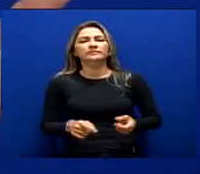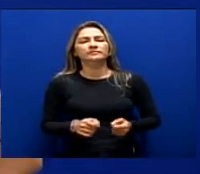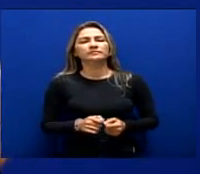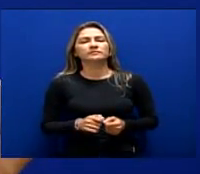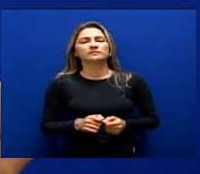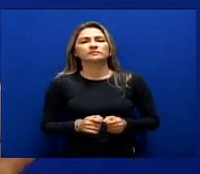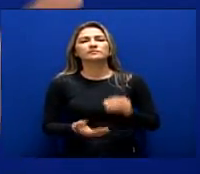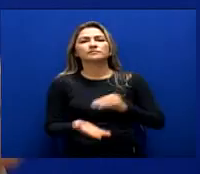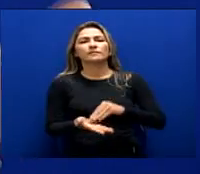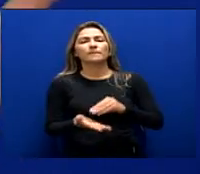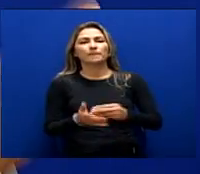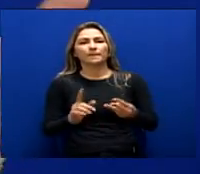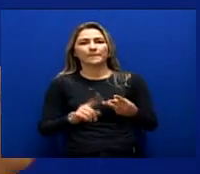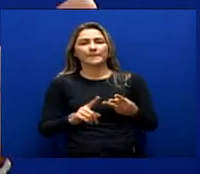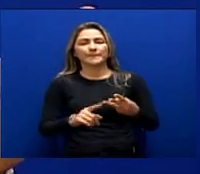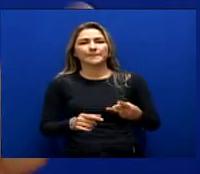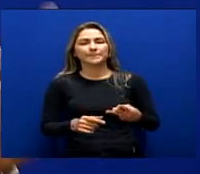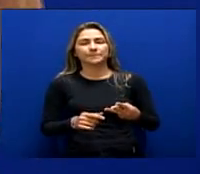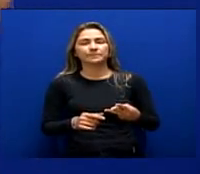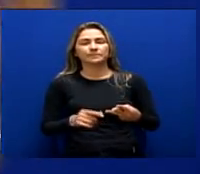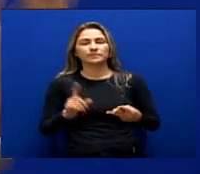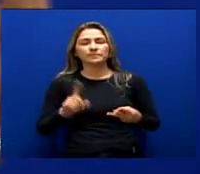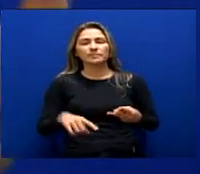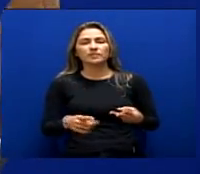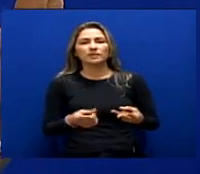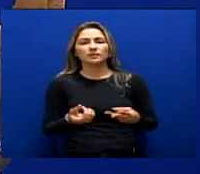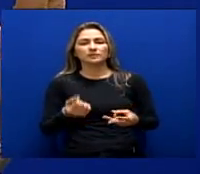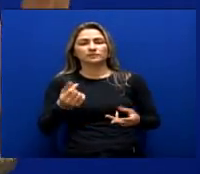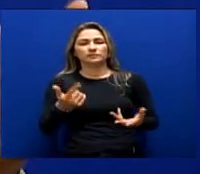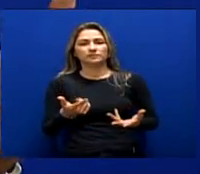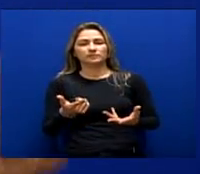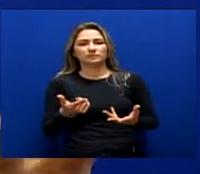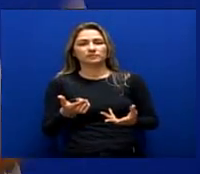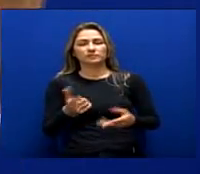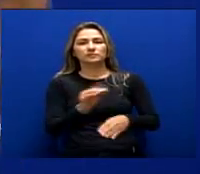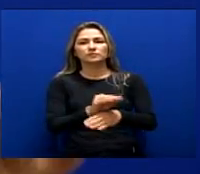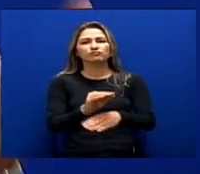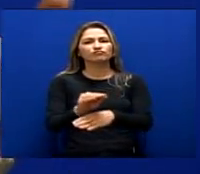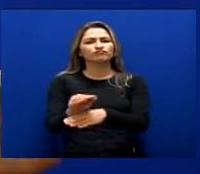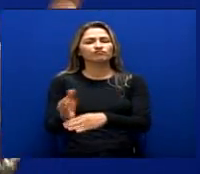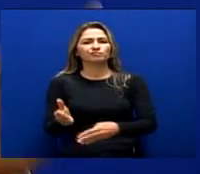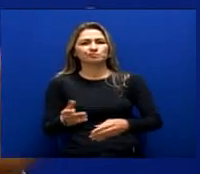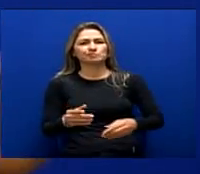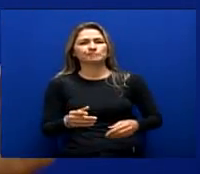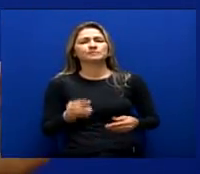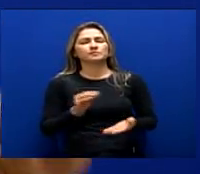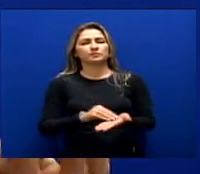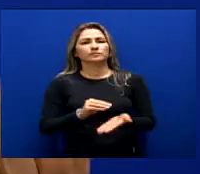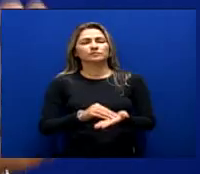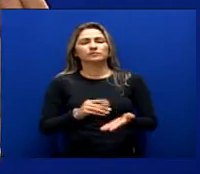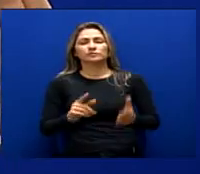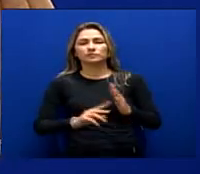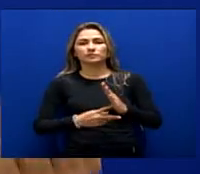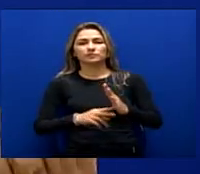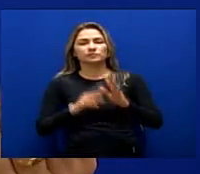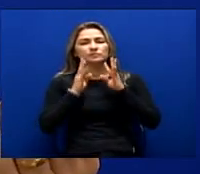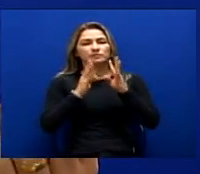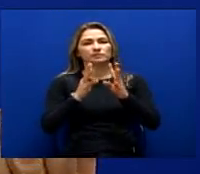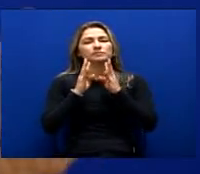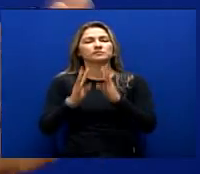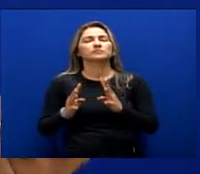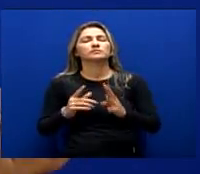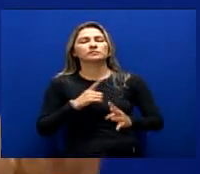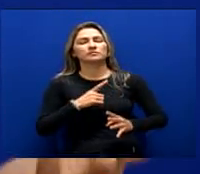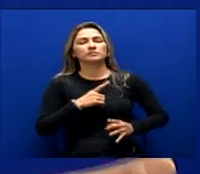referente à questão das verbas rescisórias são três demandas sindicato também vigilante em cima disso temos certeza